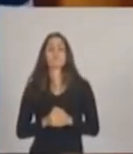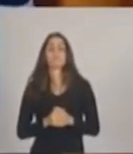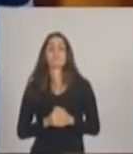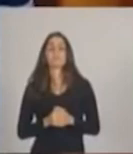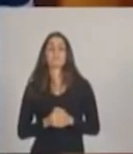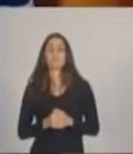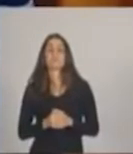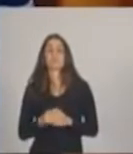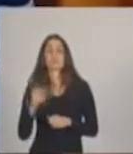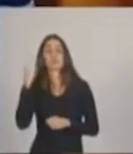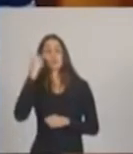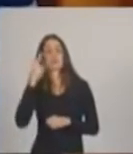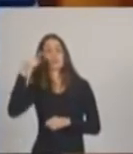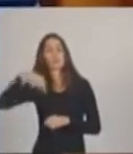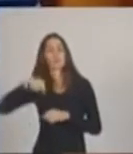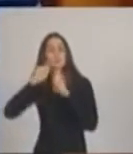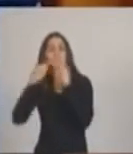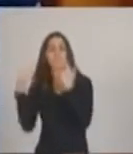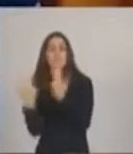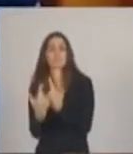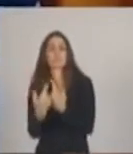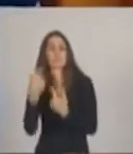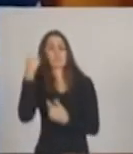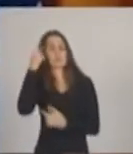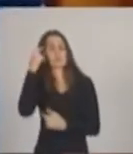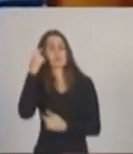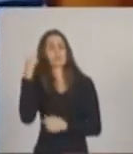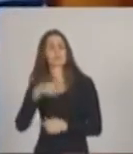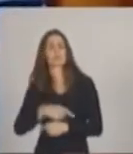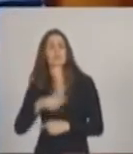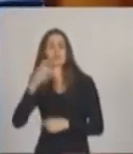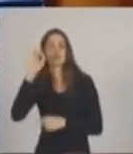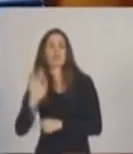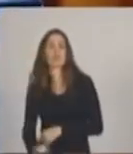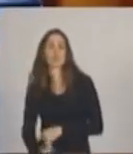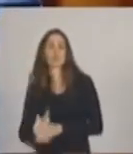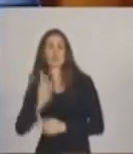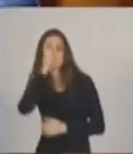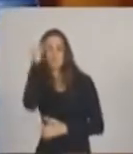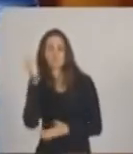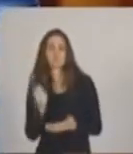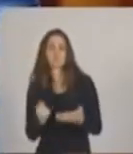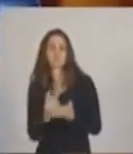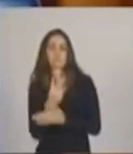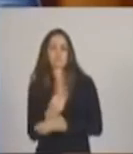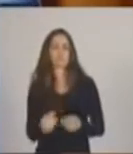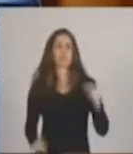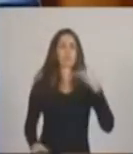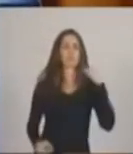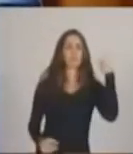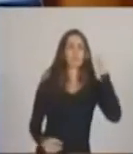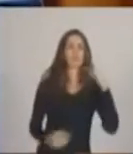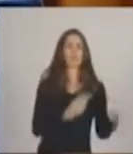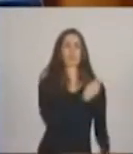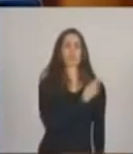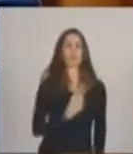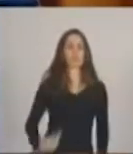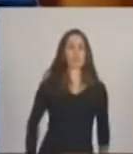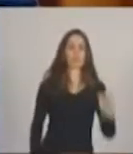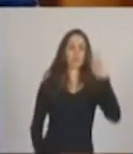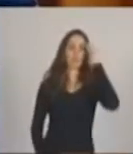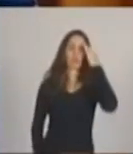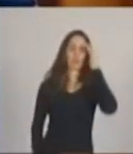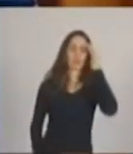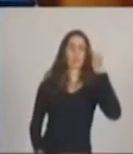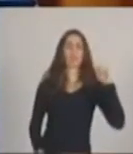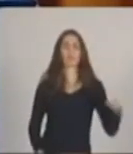a Procuradoria da Casa entende que é matéria de direito do consumidor e a Procuradoria do Governo do Estado entende